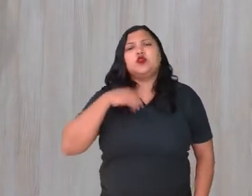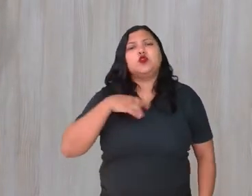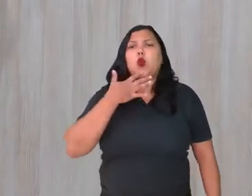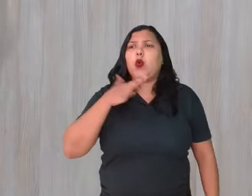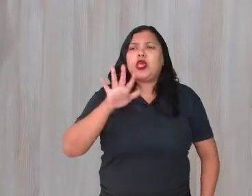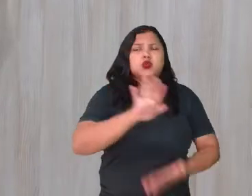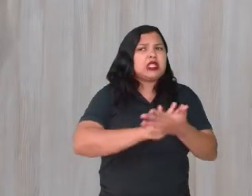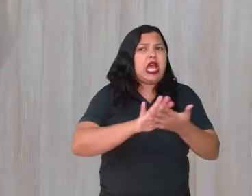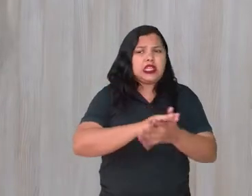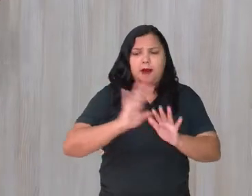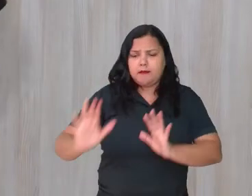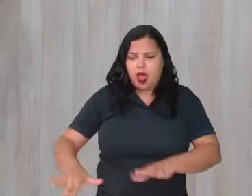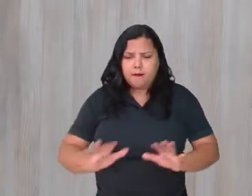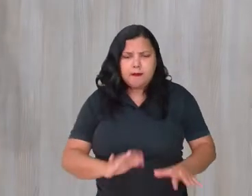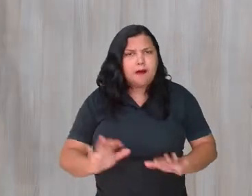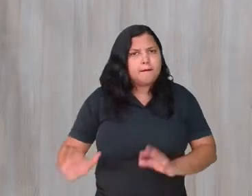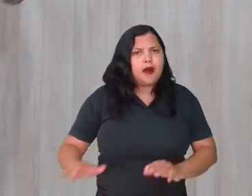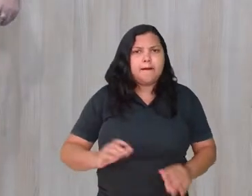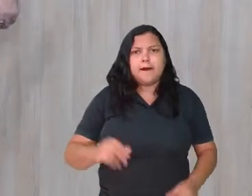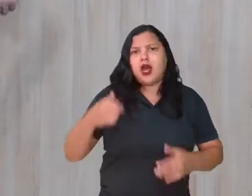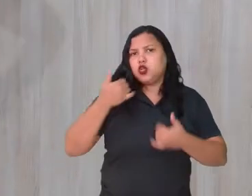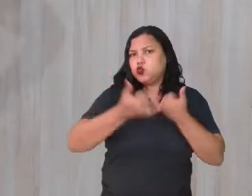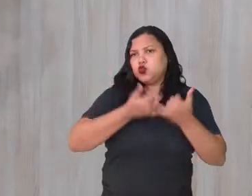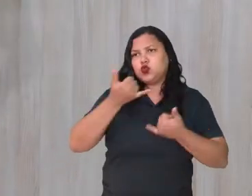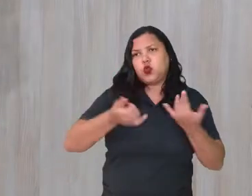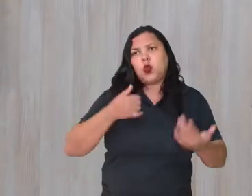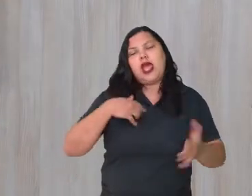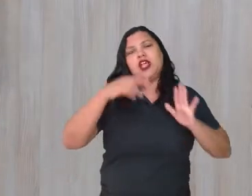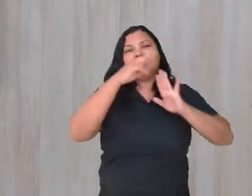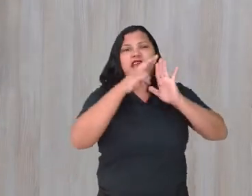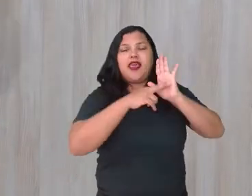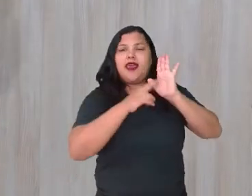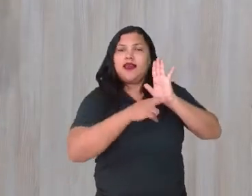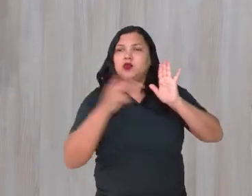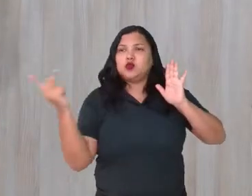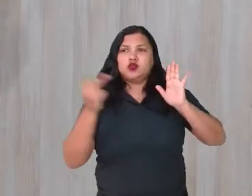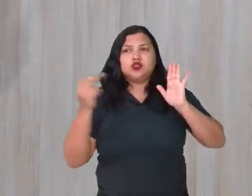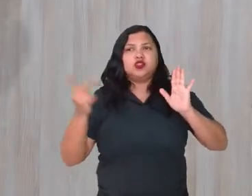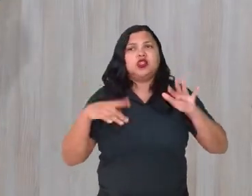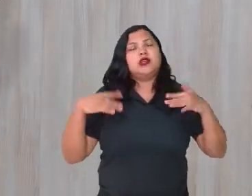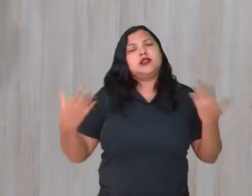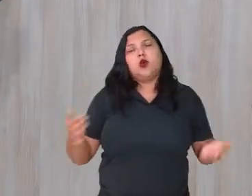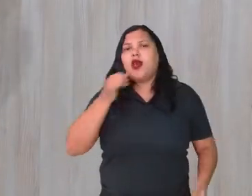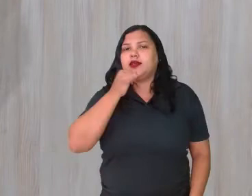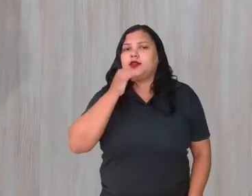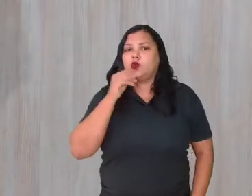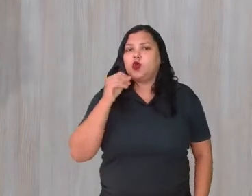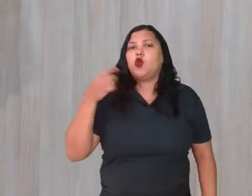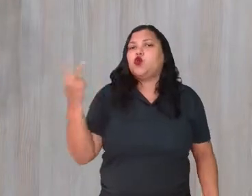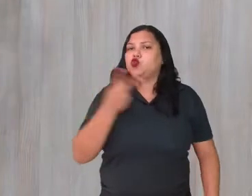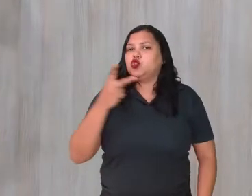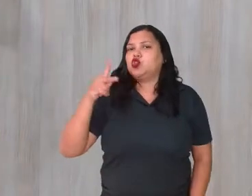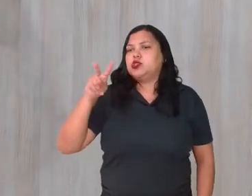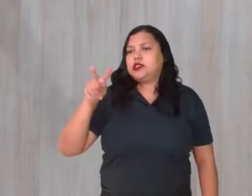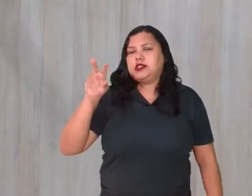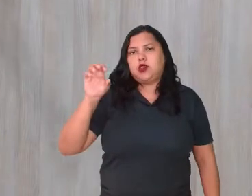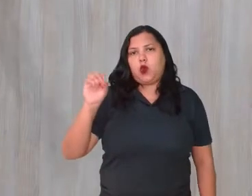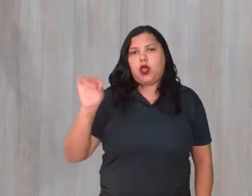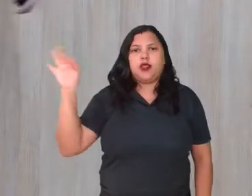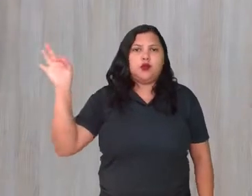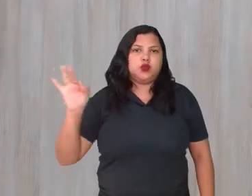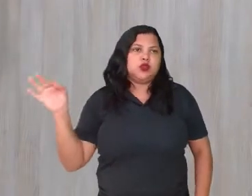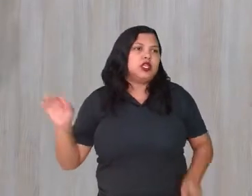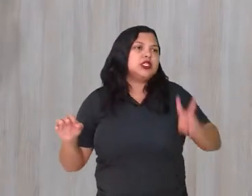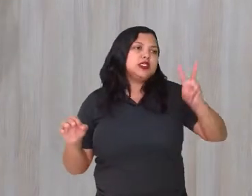mesmo número de jogadores de um lado, do outro, a regra está servindo para os dois, nós diríamos inicialmente que todos os dois têm chances